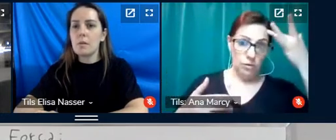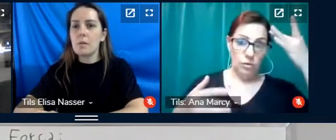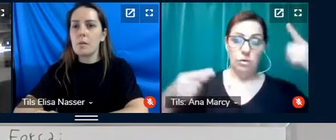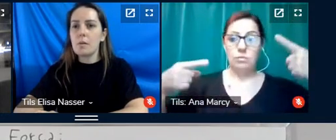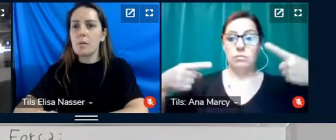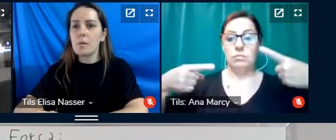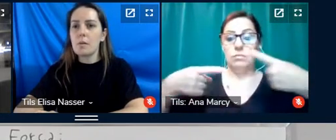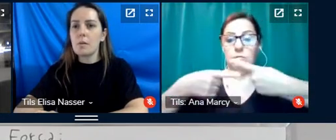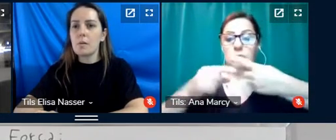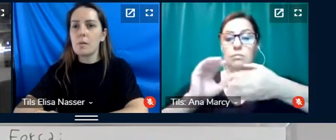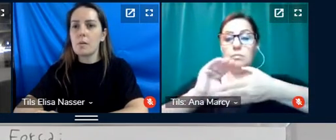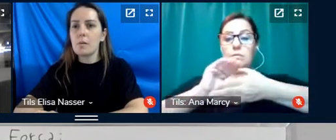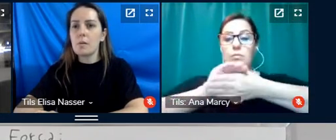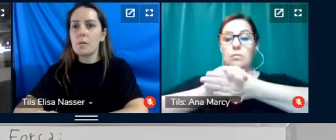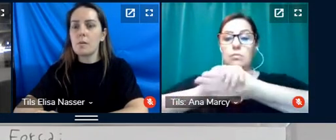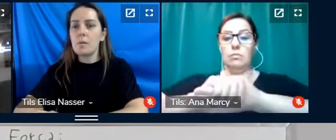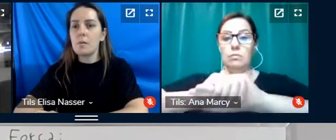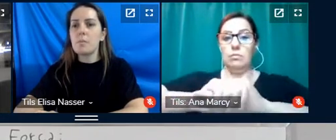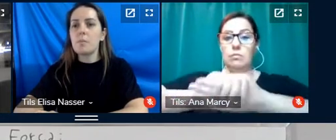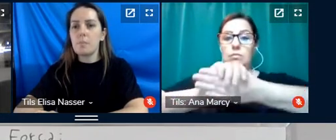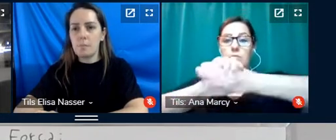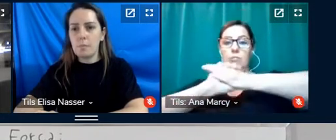estão em sentidos opostos, concorda?